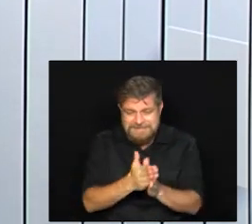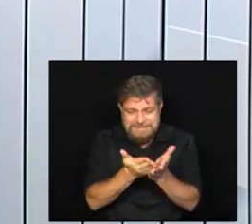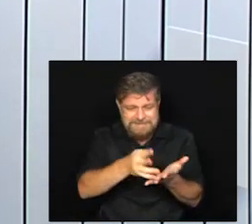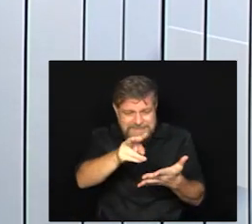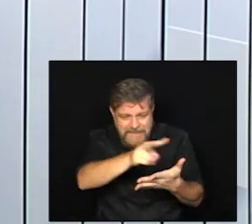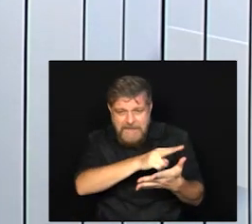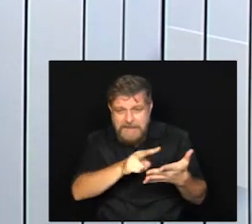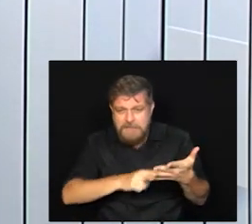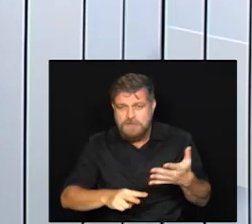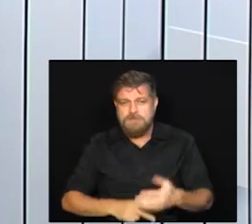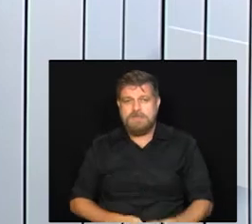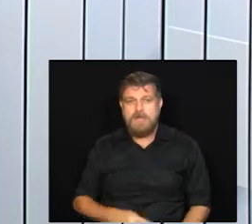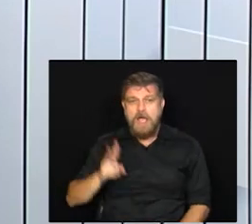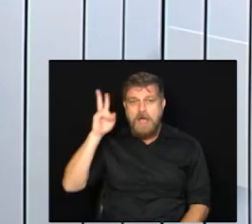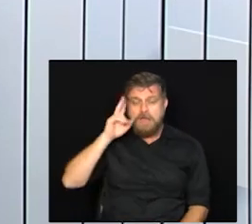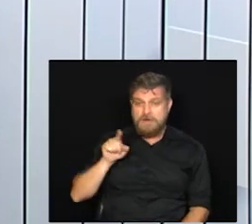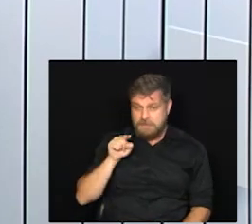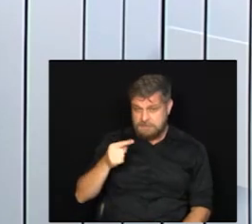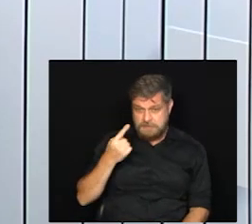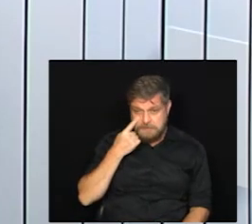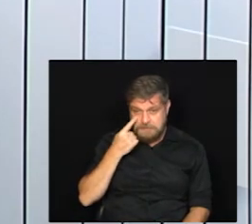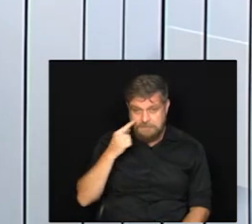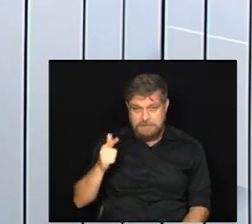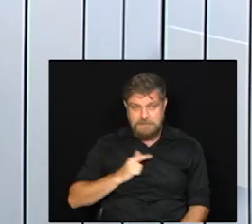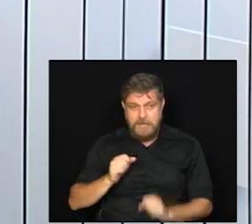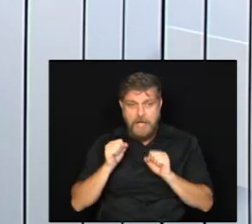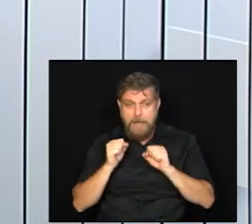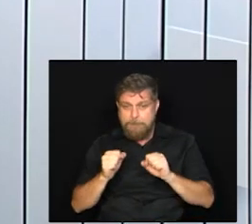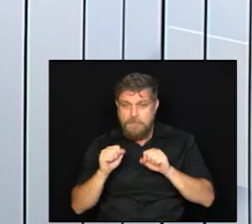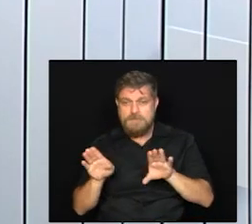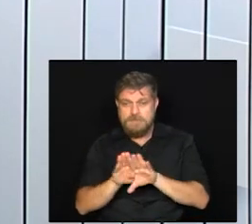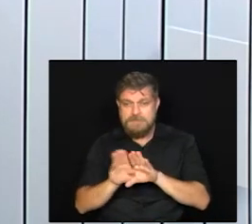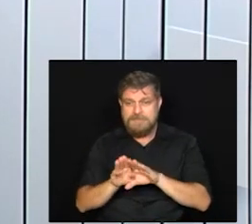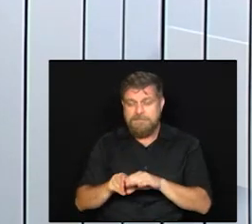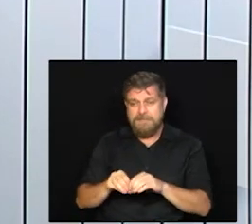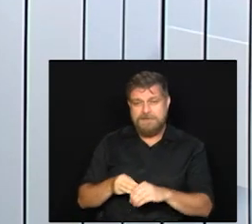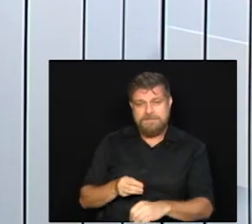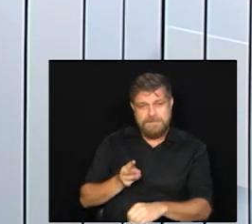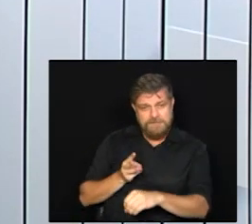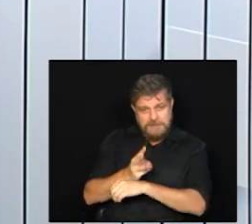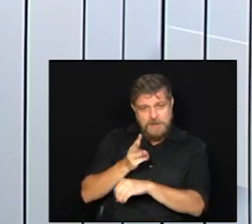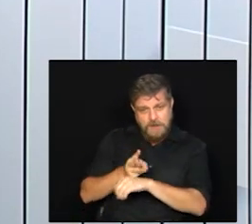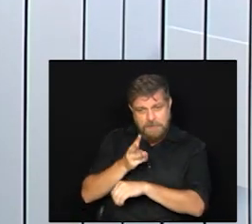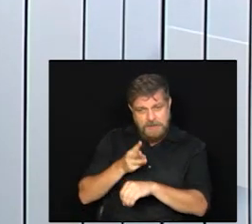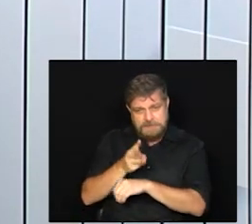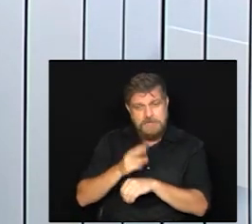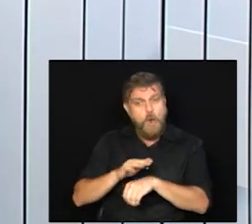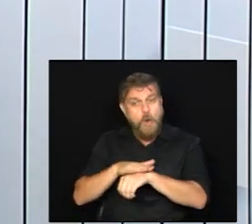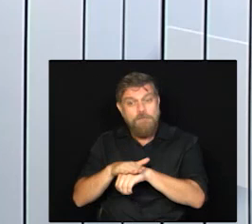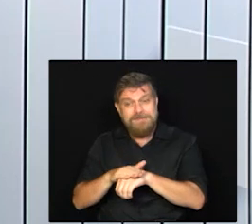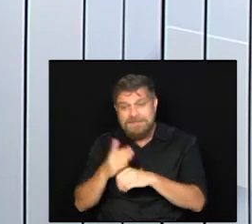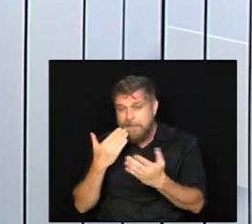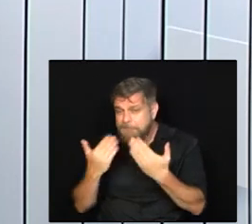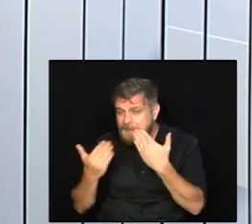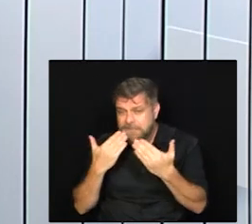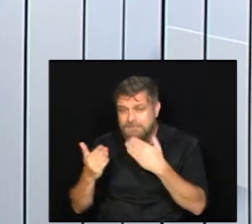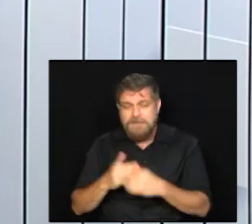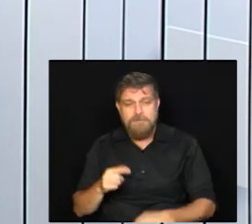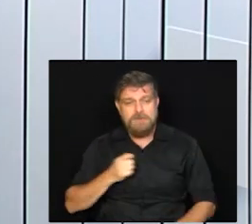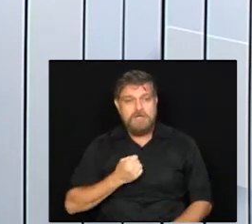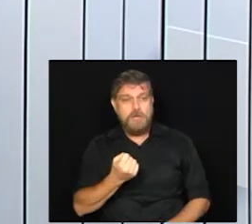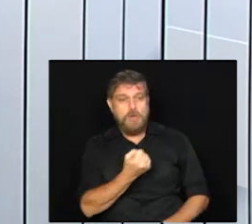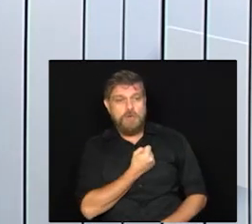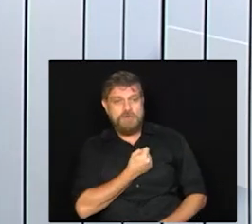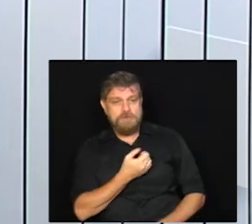mesmo. Lembrando que você que está nos acompanhando tem a possibilidade de enviar uma mensagem aqui para o L. Carvalho, através do número do